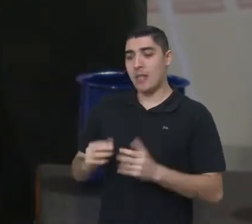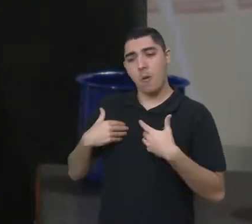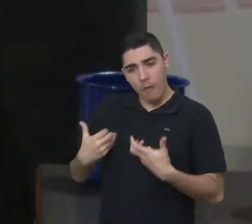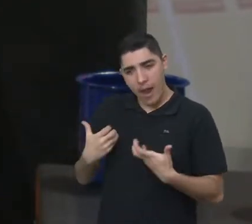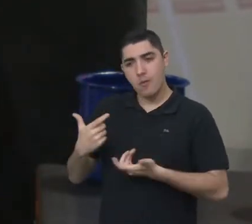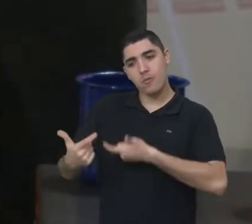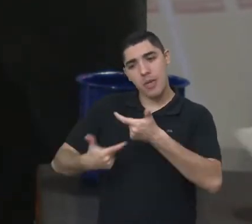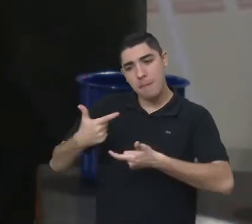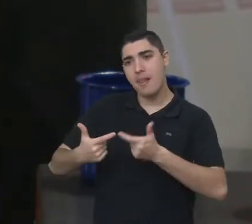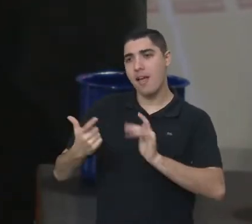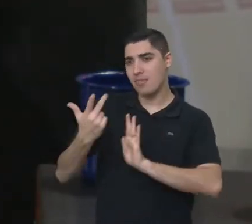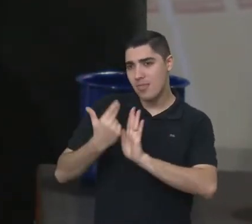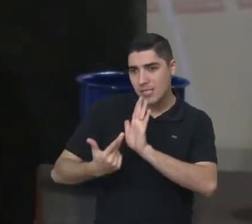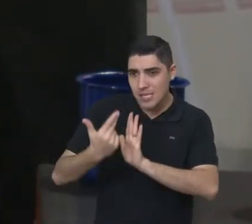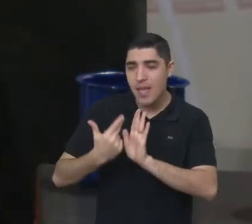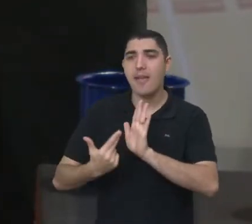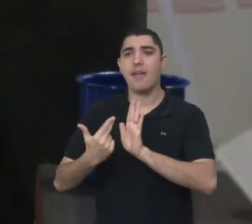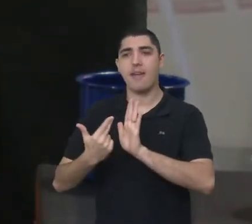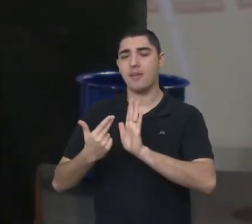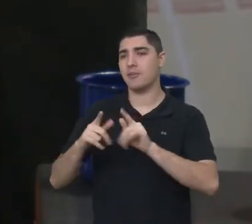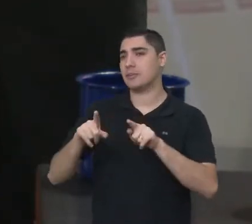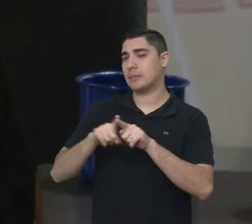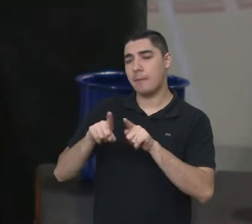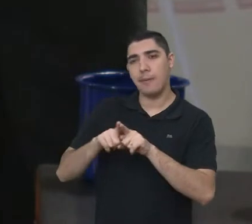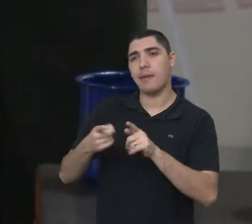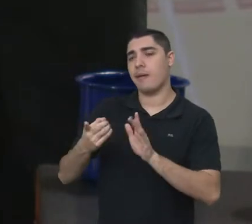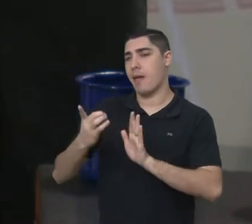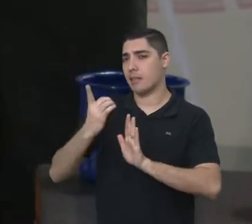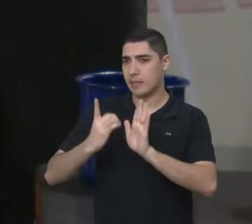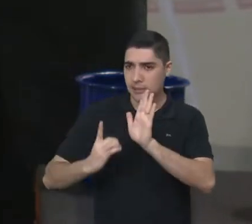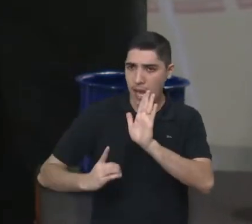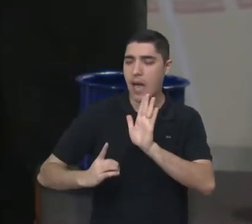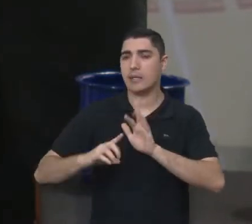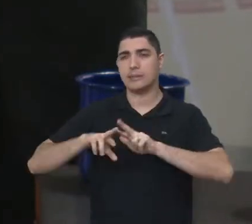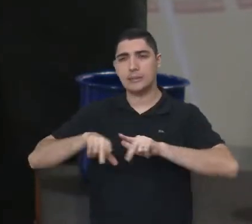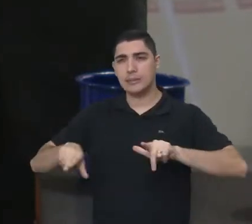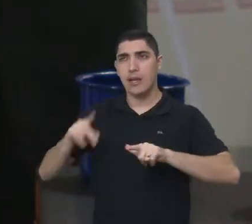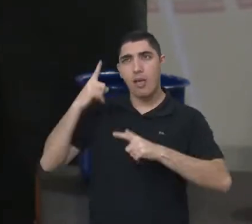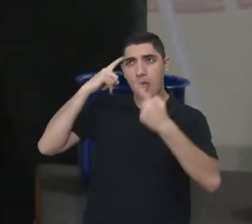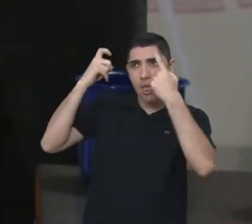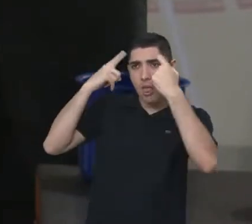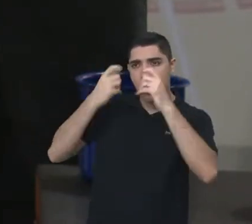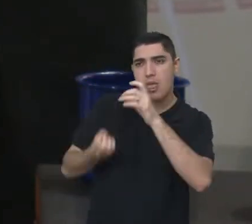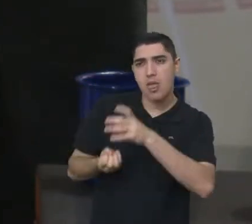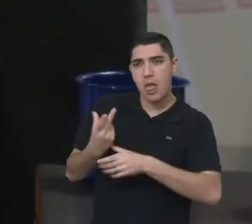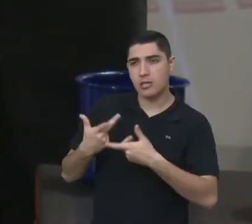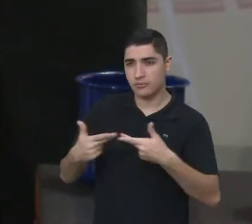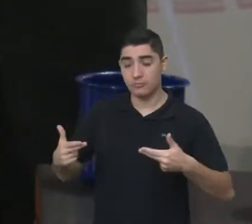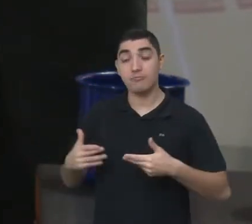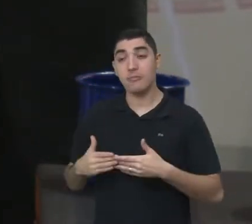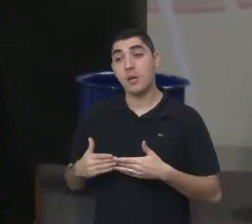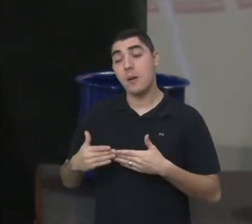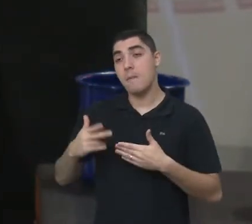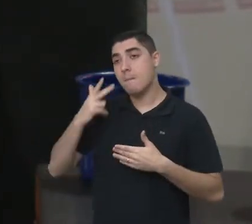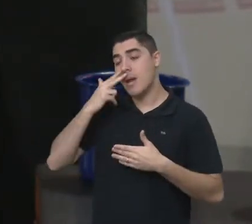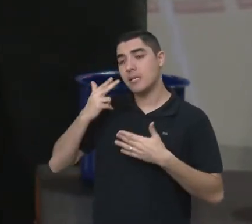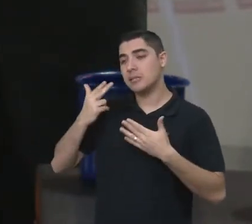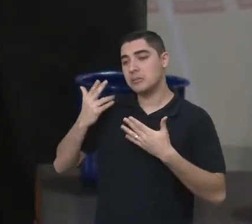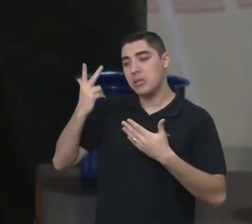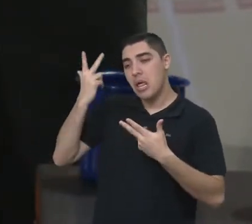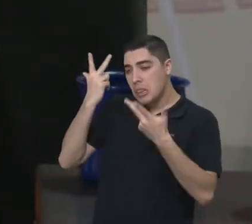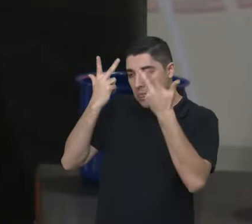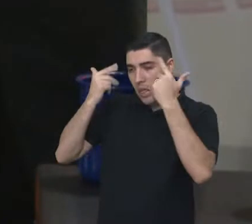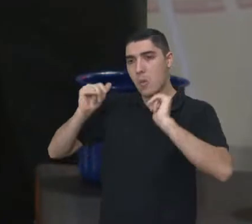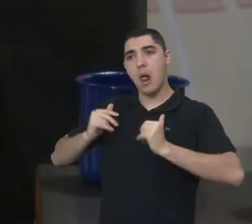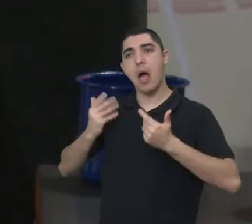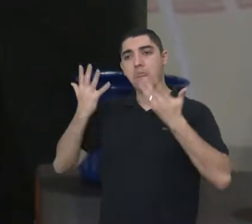queria trabalhar com isso, com desenho, com design, com criação. E foi um processo bem natural